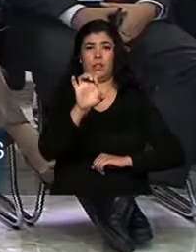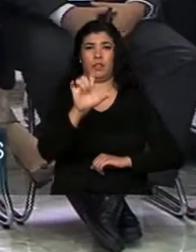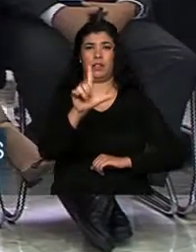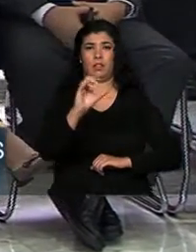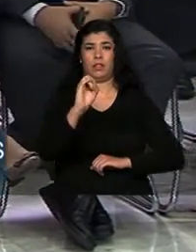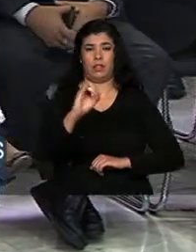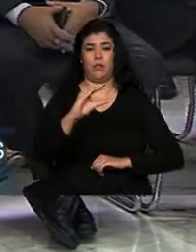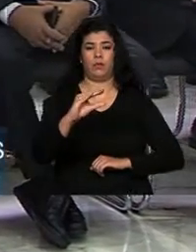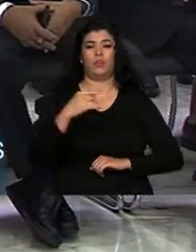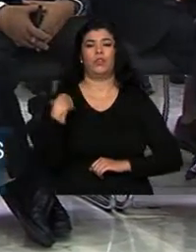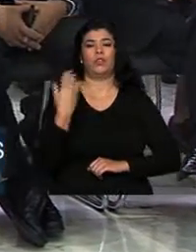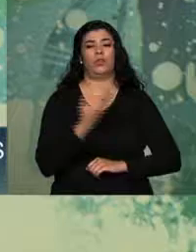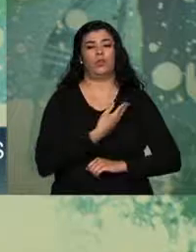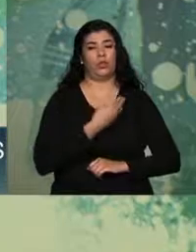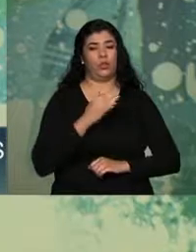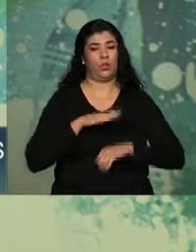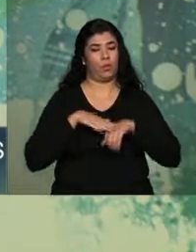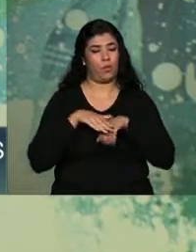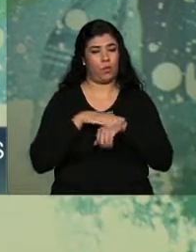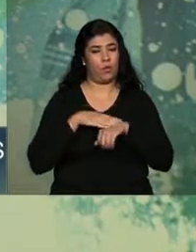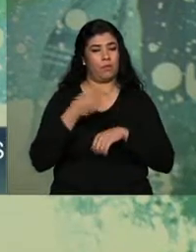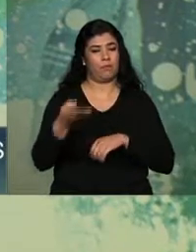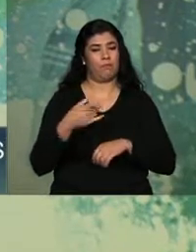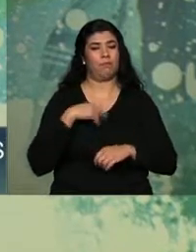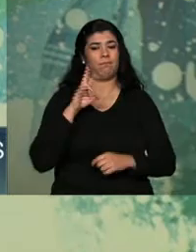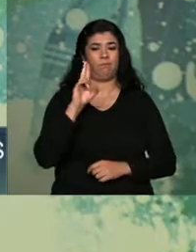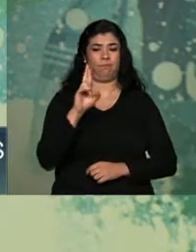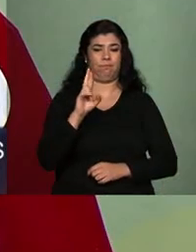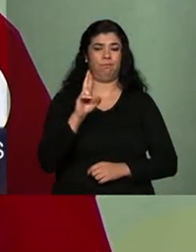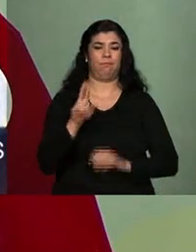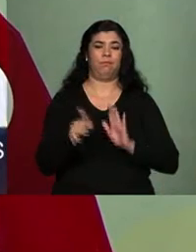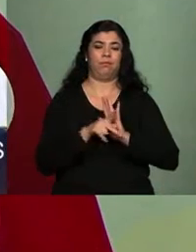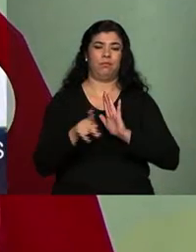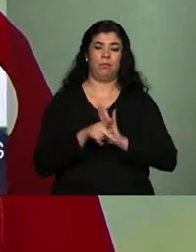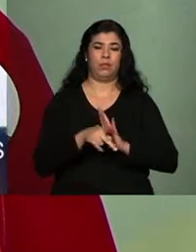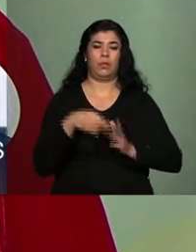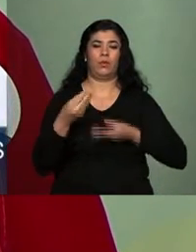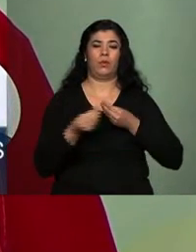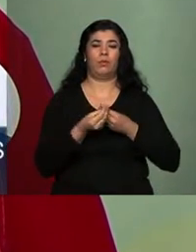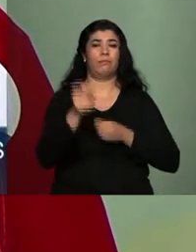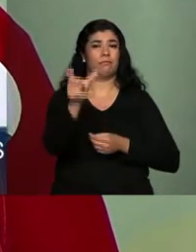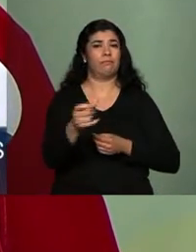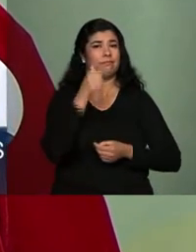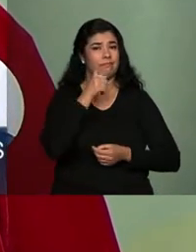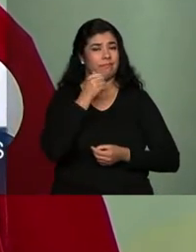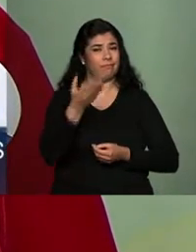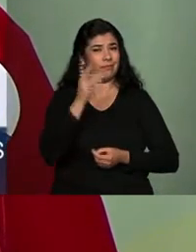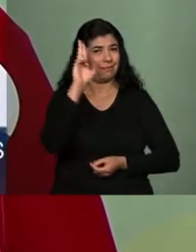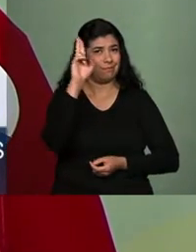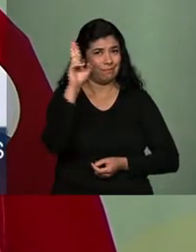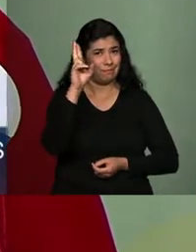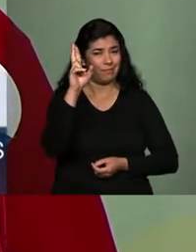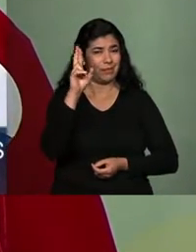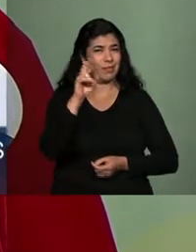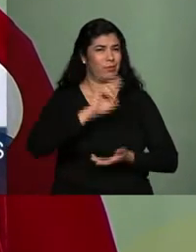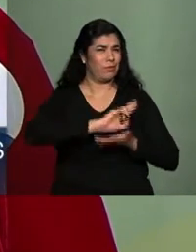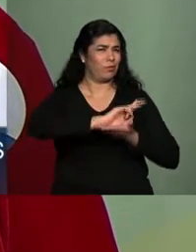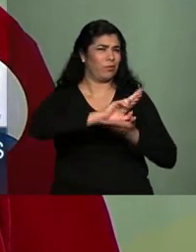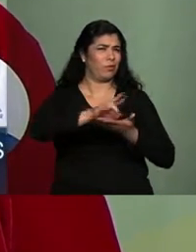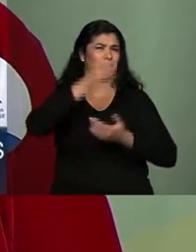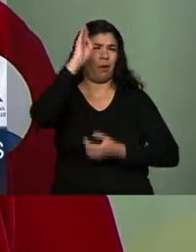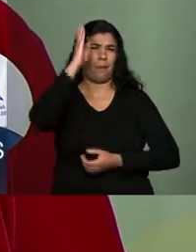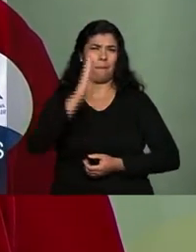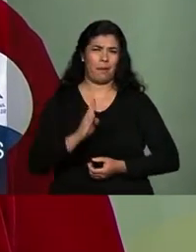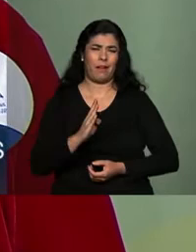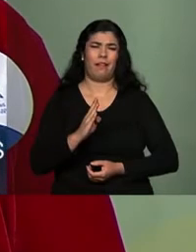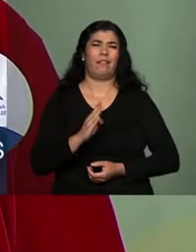conversa com ela, está entusiasmada, e ela é o reflexo desses brasileiros e brasileiras que acreditaram no seu